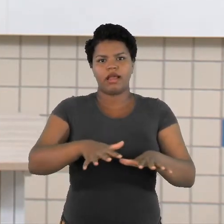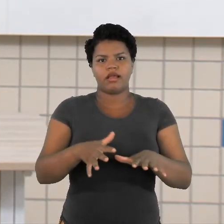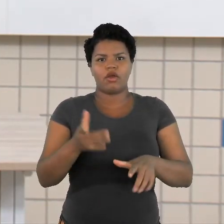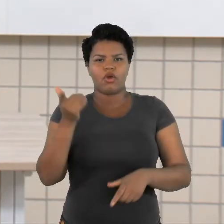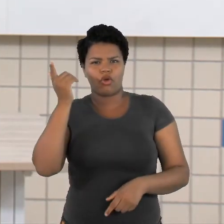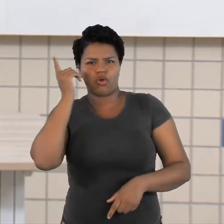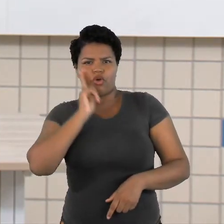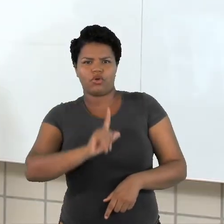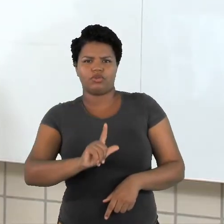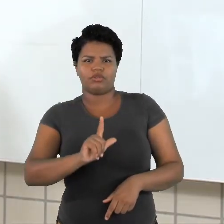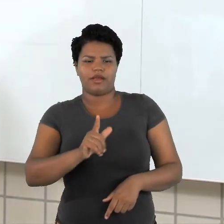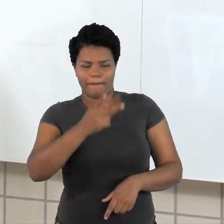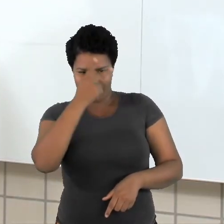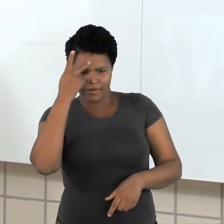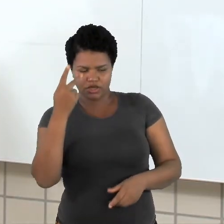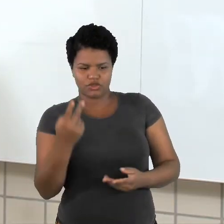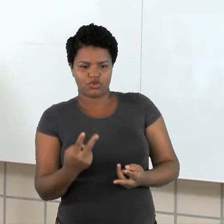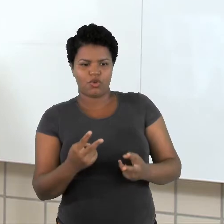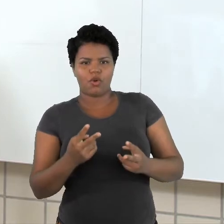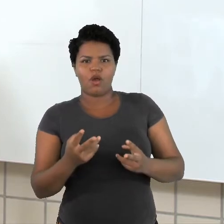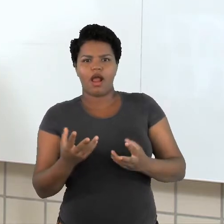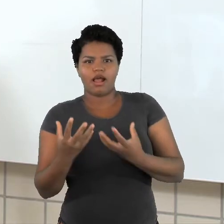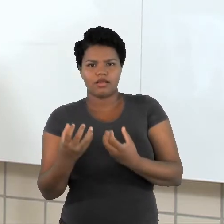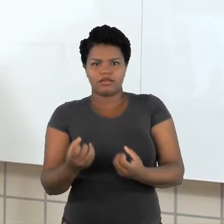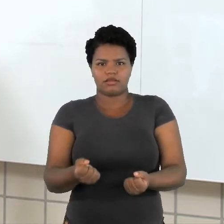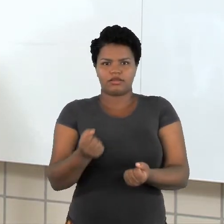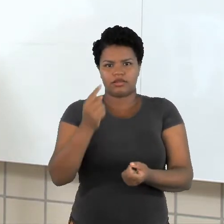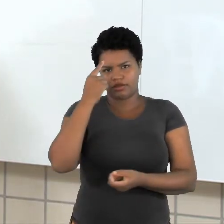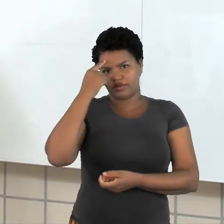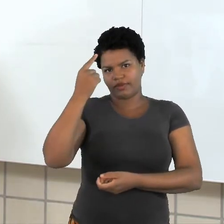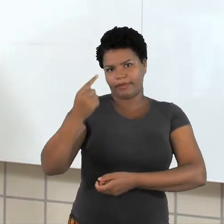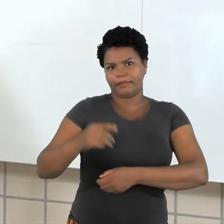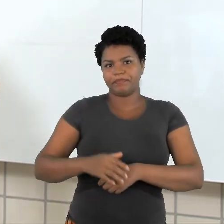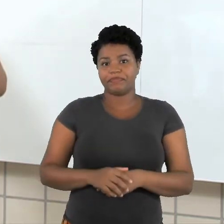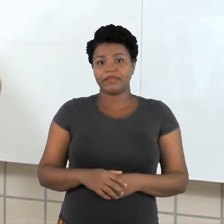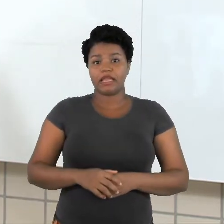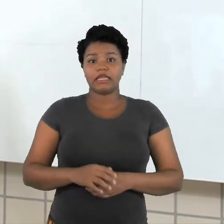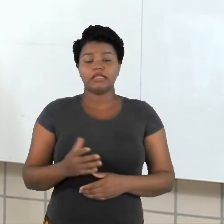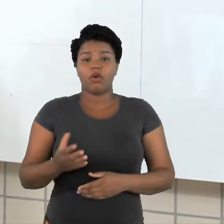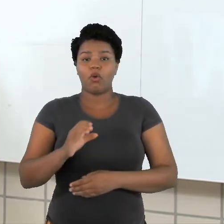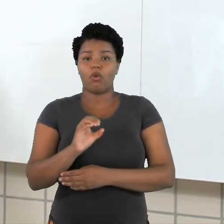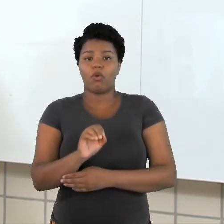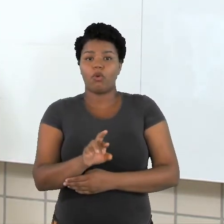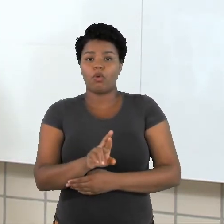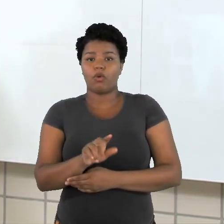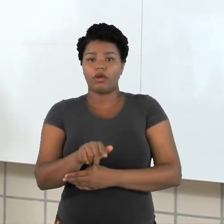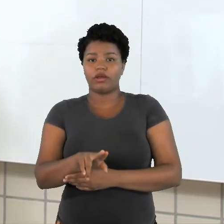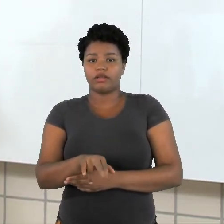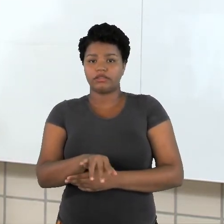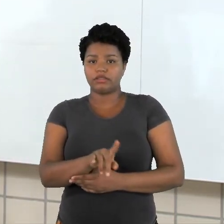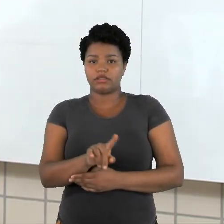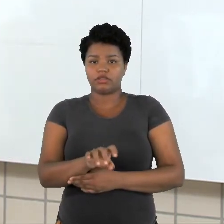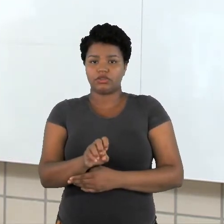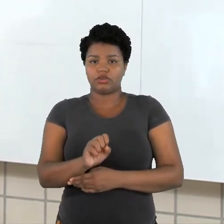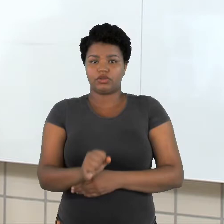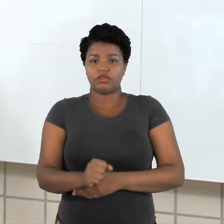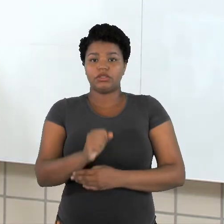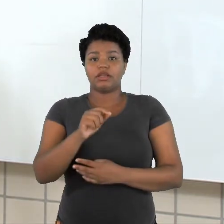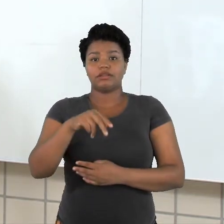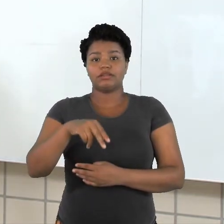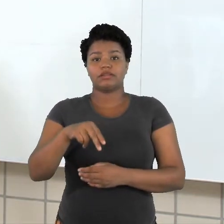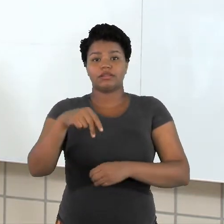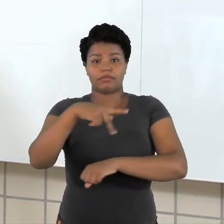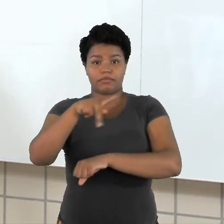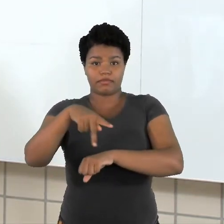conquistar adeptos. A Organização das Nações Unidas, que foi criada logo após a Segunda Guerra Mundial,